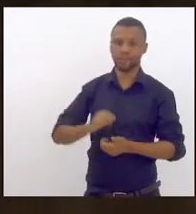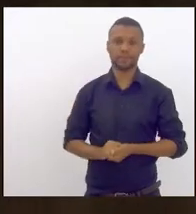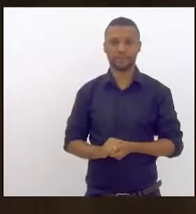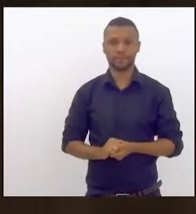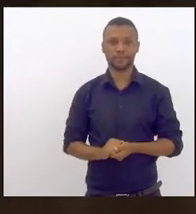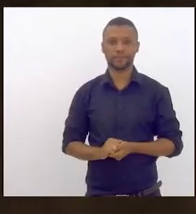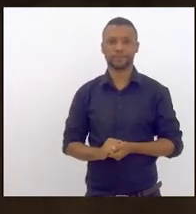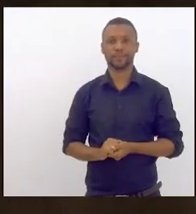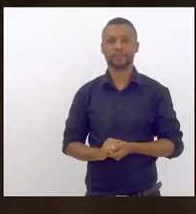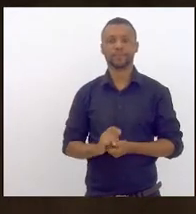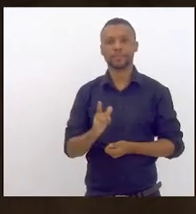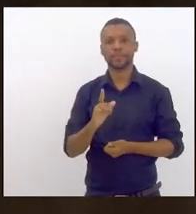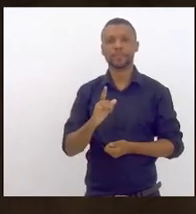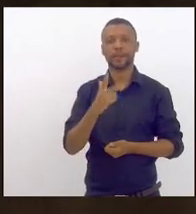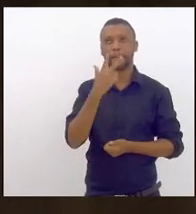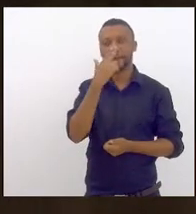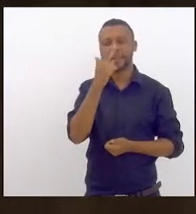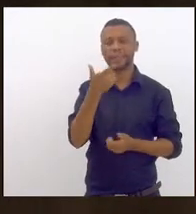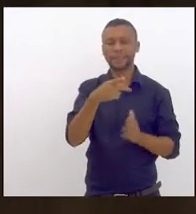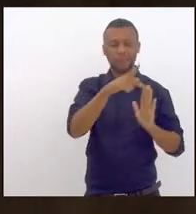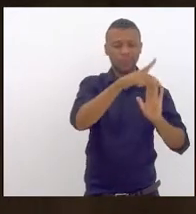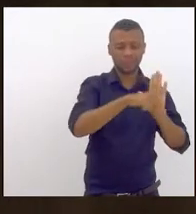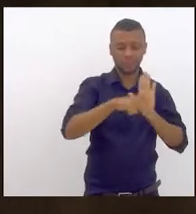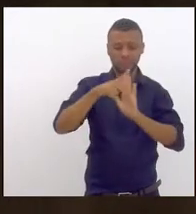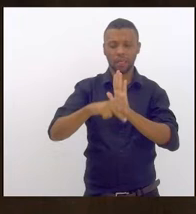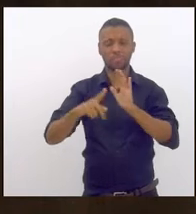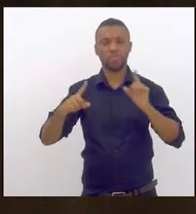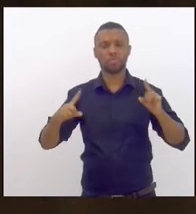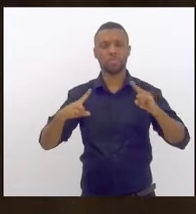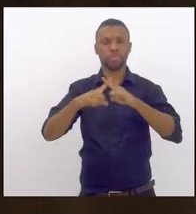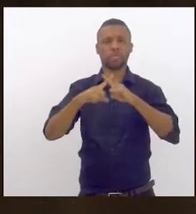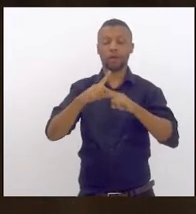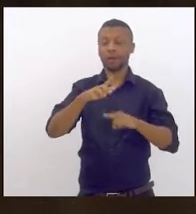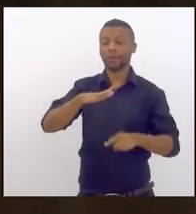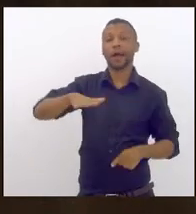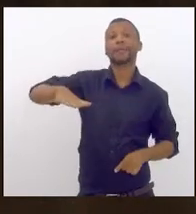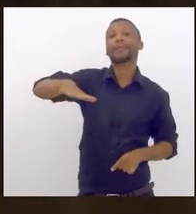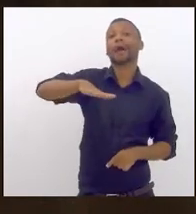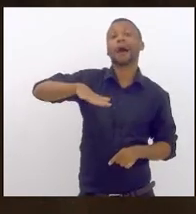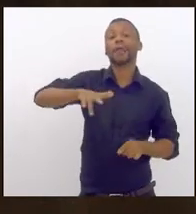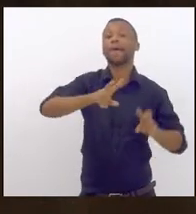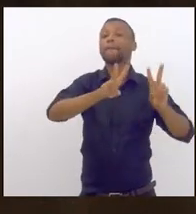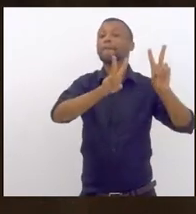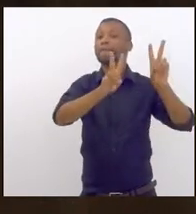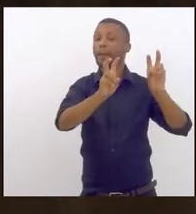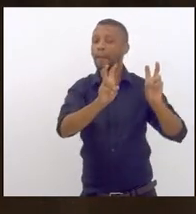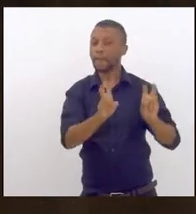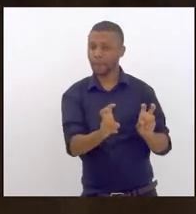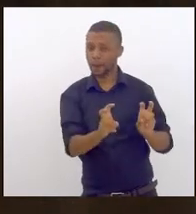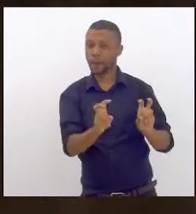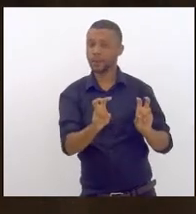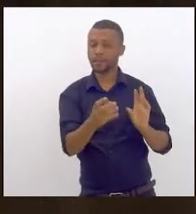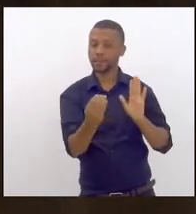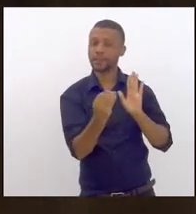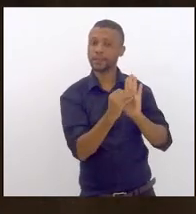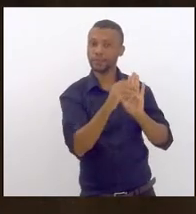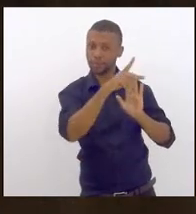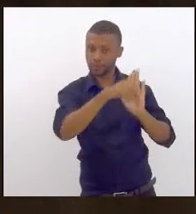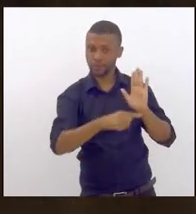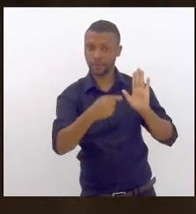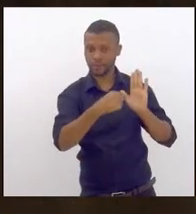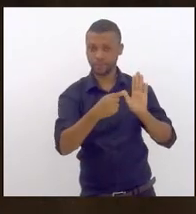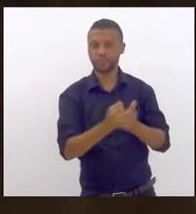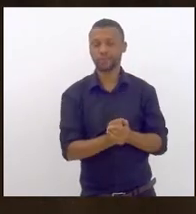tem superposição com as áreas aqui também definidas.